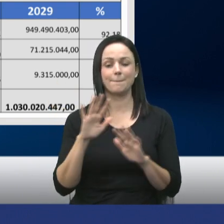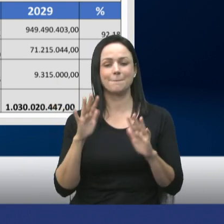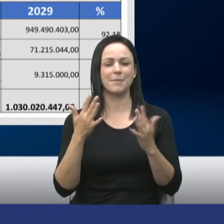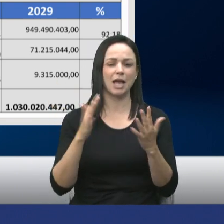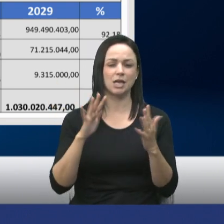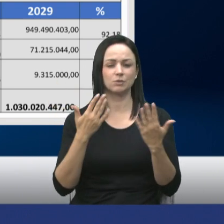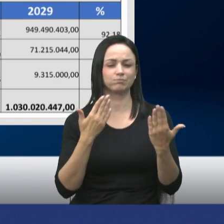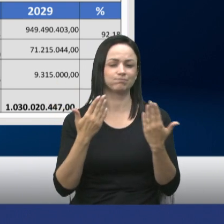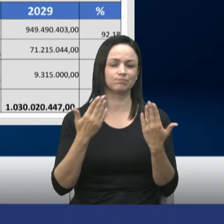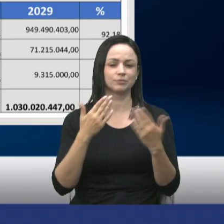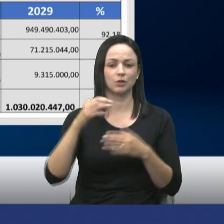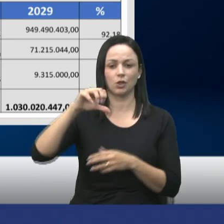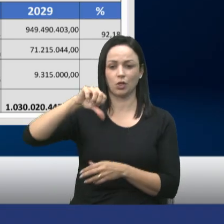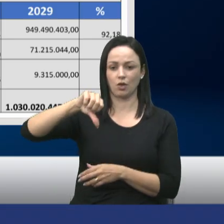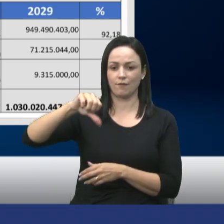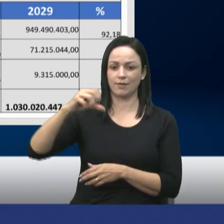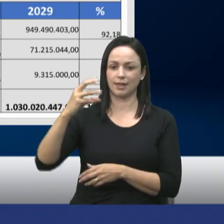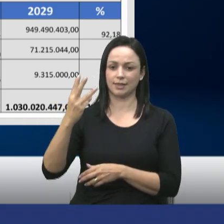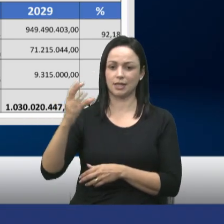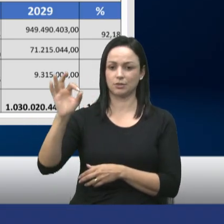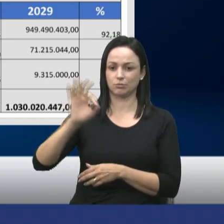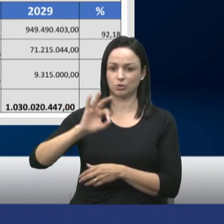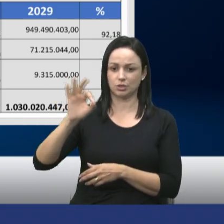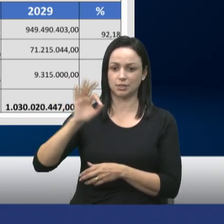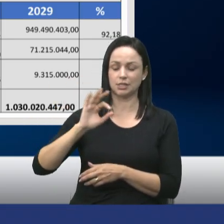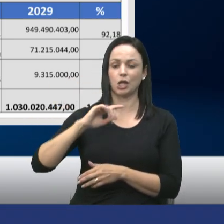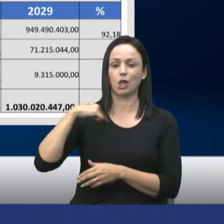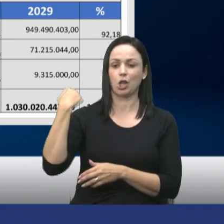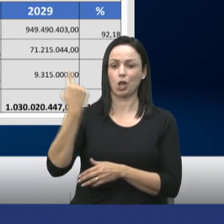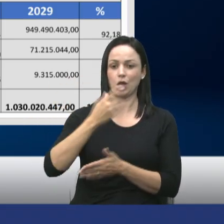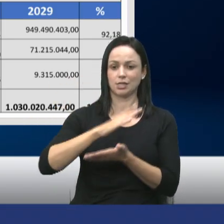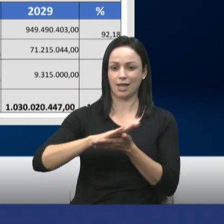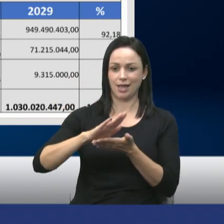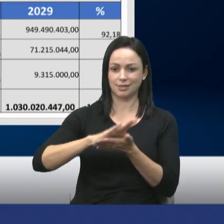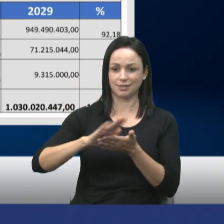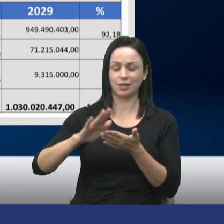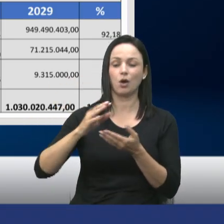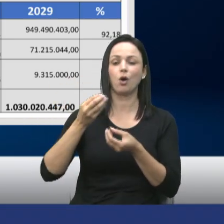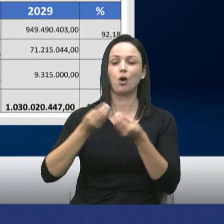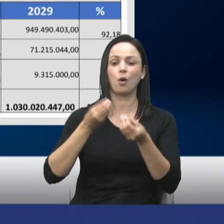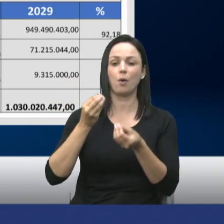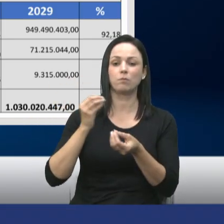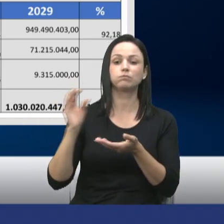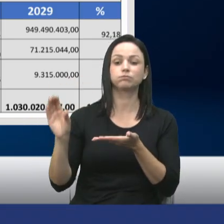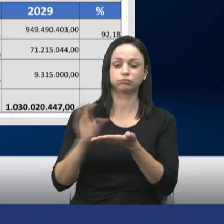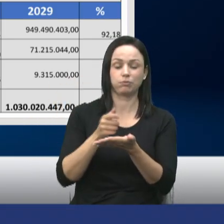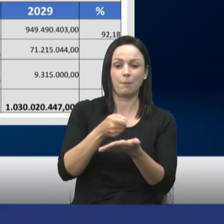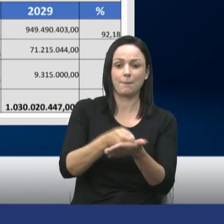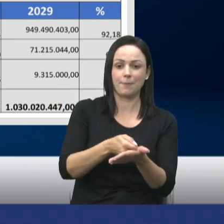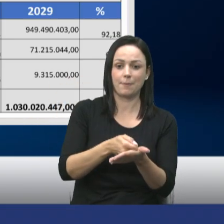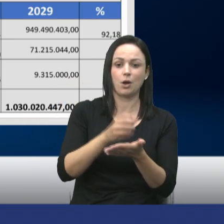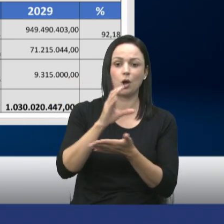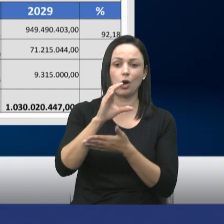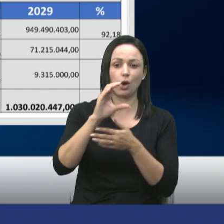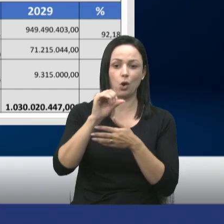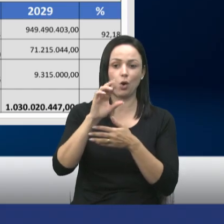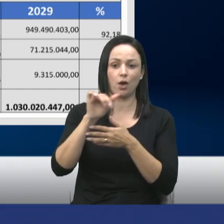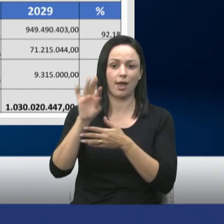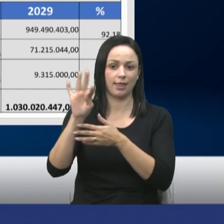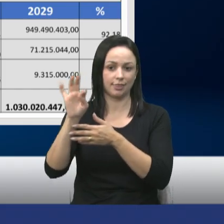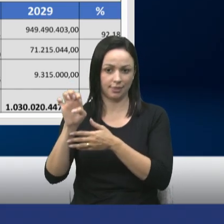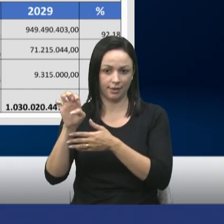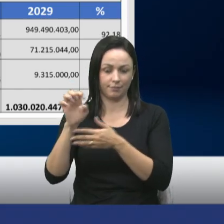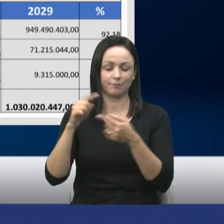que 93% do total da nossa despesa seja empenhada com despesas correntes,